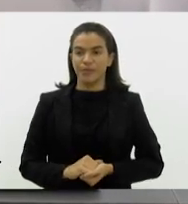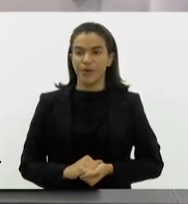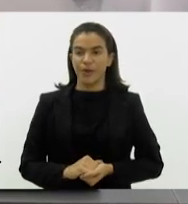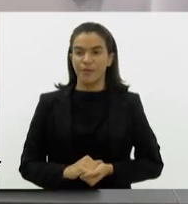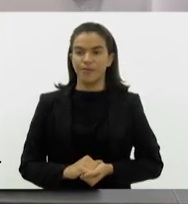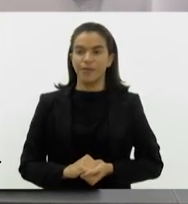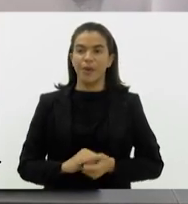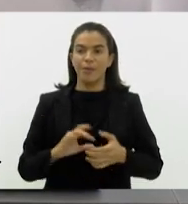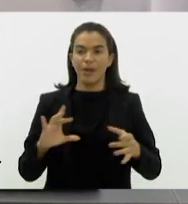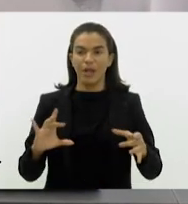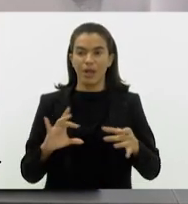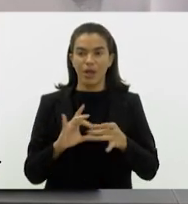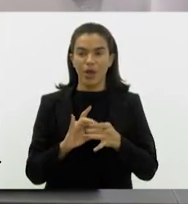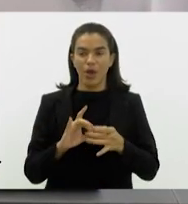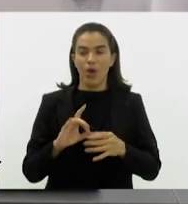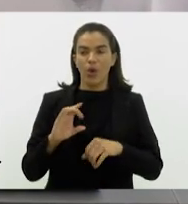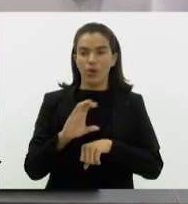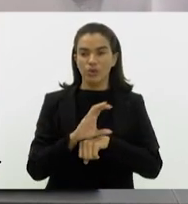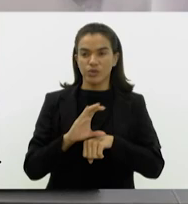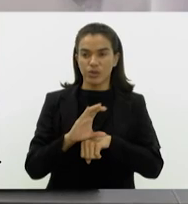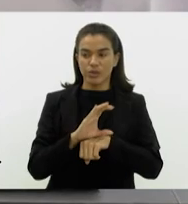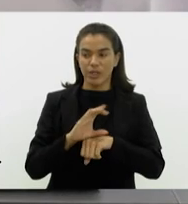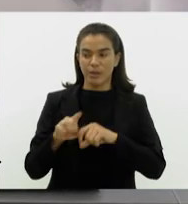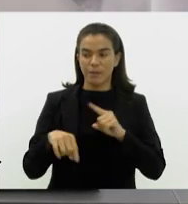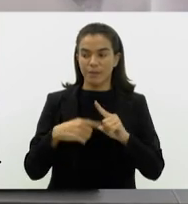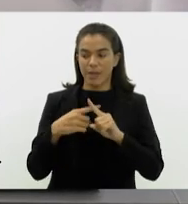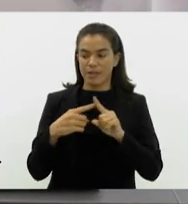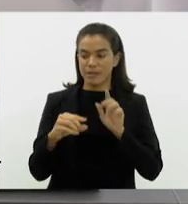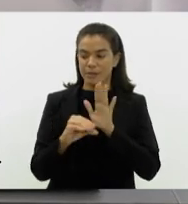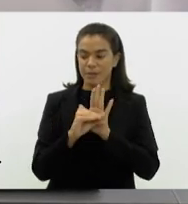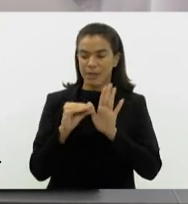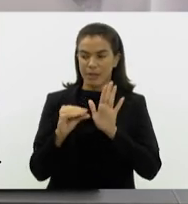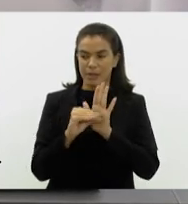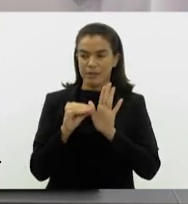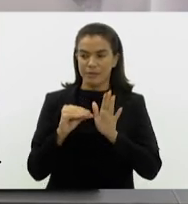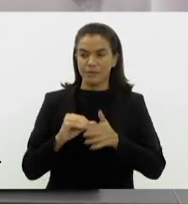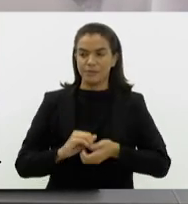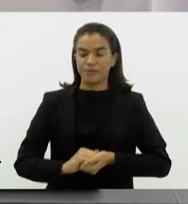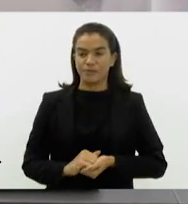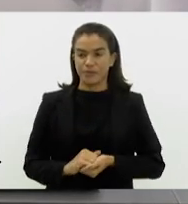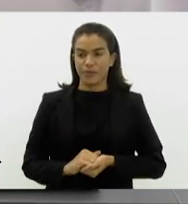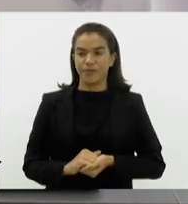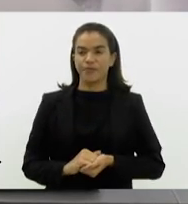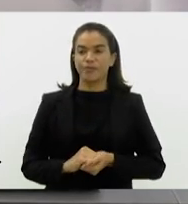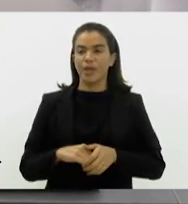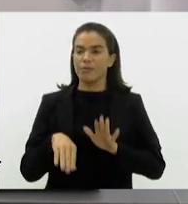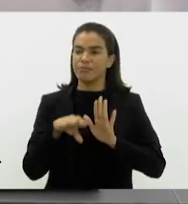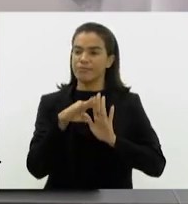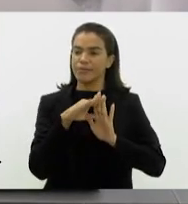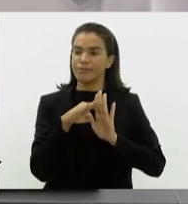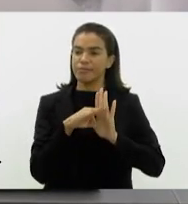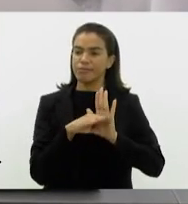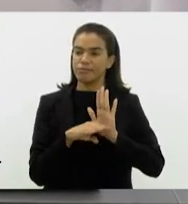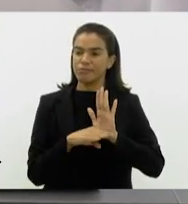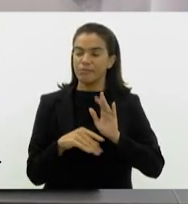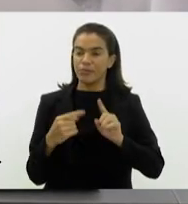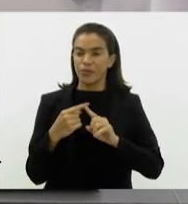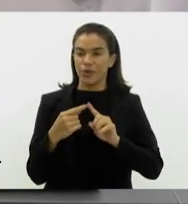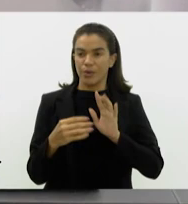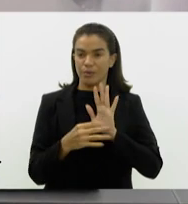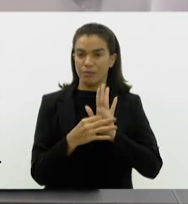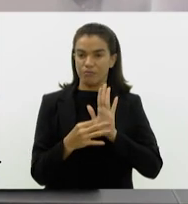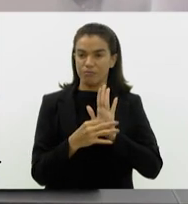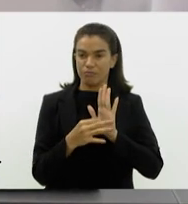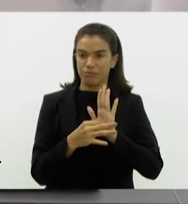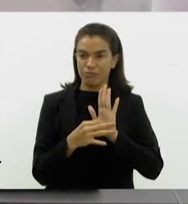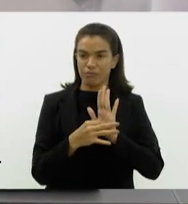É pela constitucionalidade com emendas, concluindo por substitutivo. A questão de ordem é porque o parecer